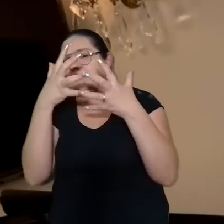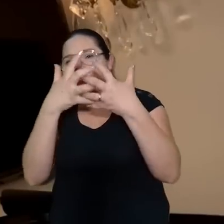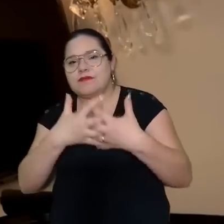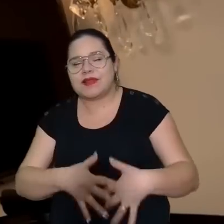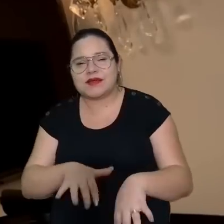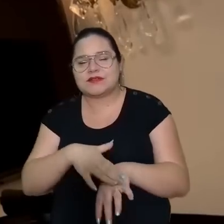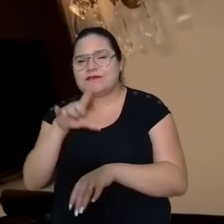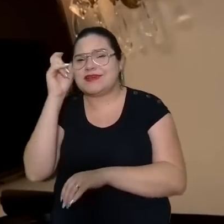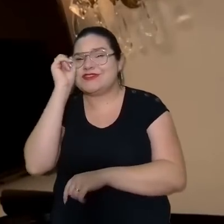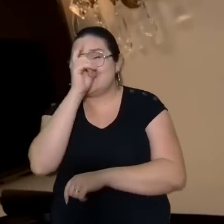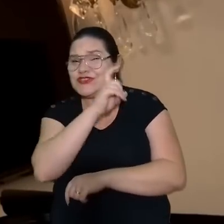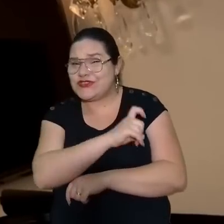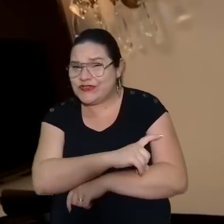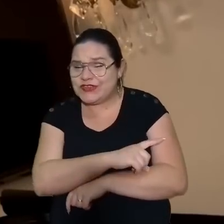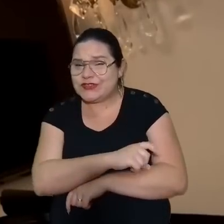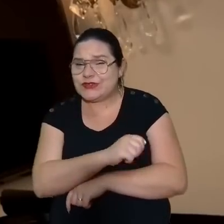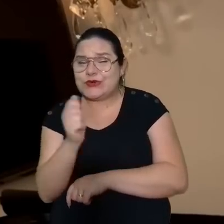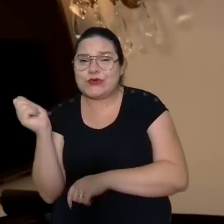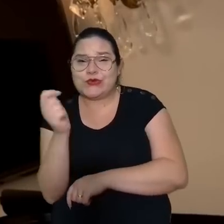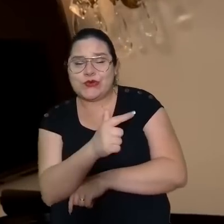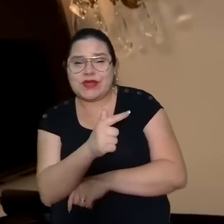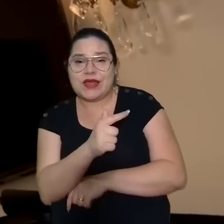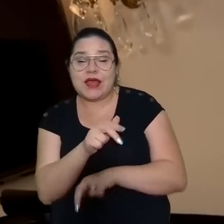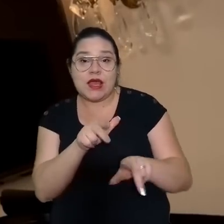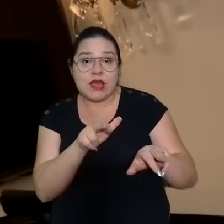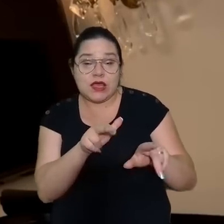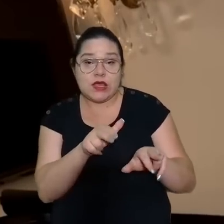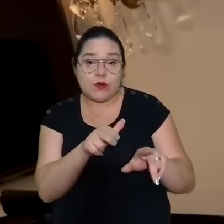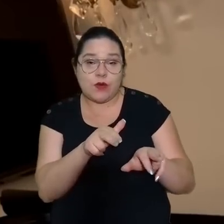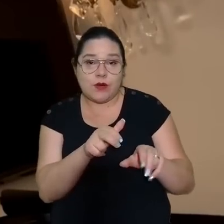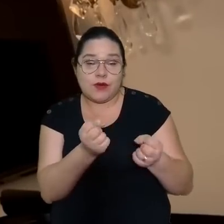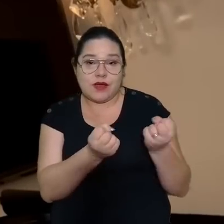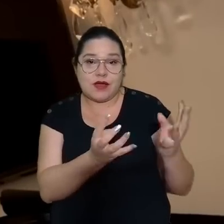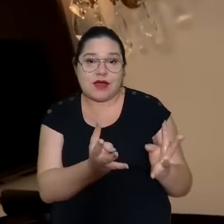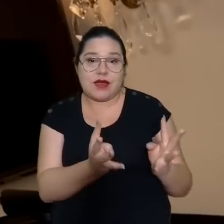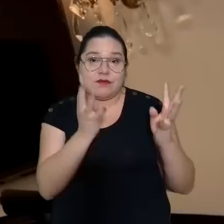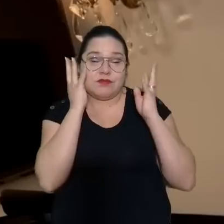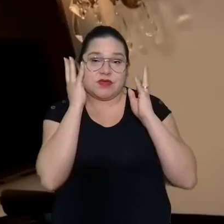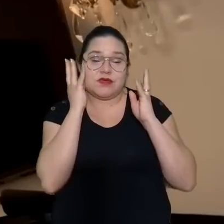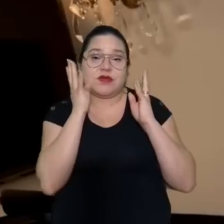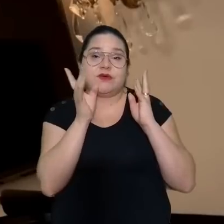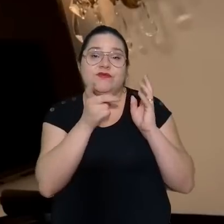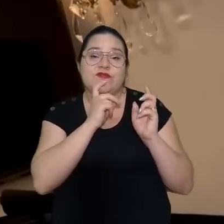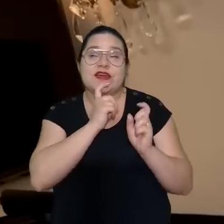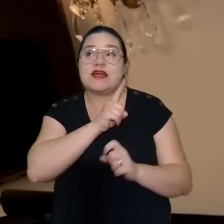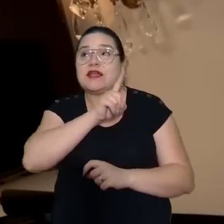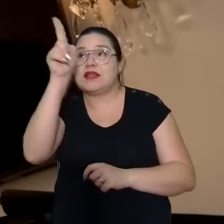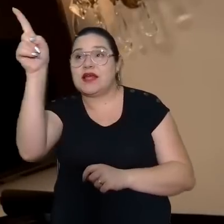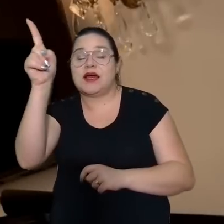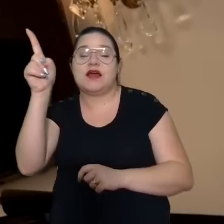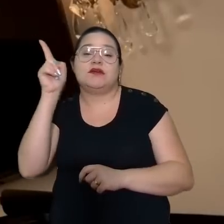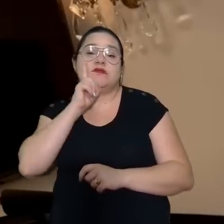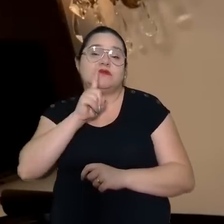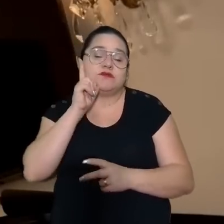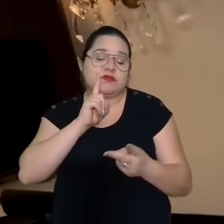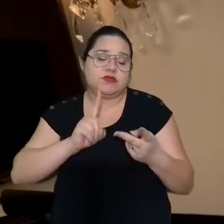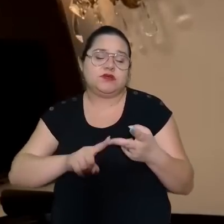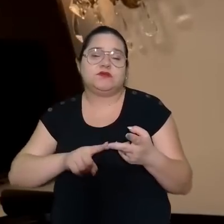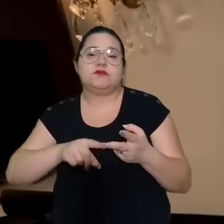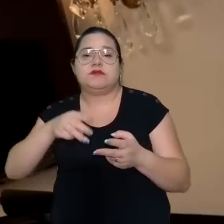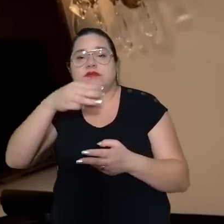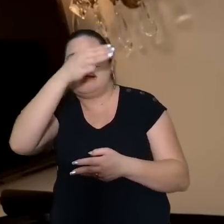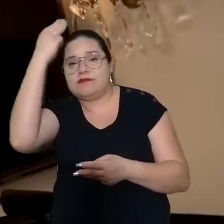difícil do que rodar esse mesmo frigorífico dentro dos Estados Unidos, dentro do México, dentro do Oriente Médio.